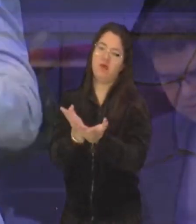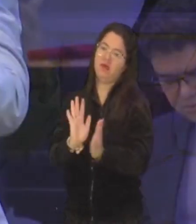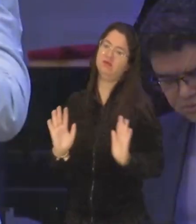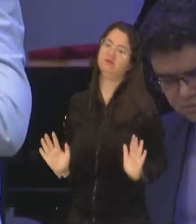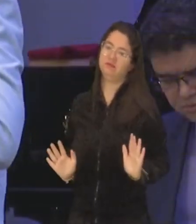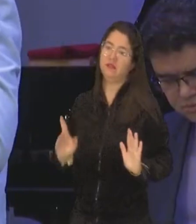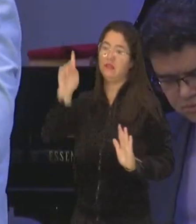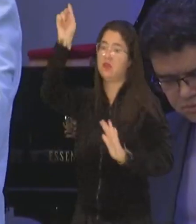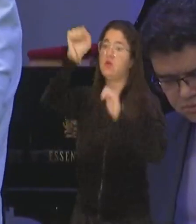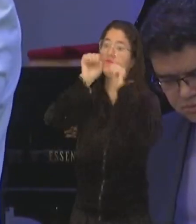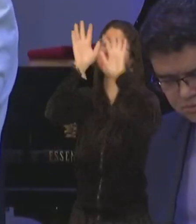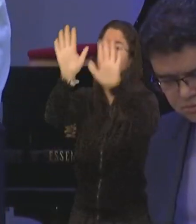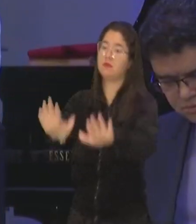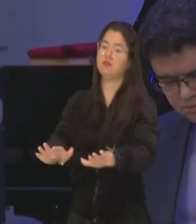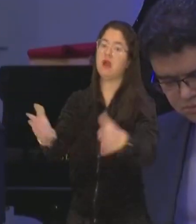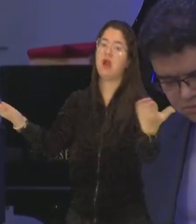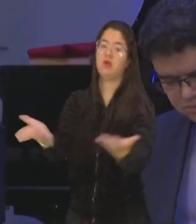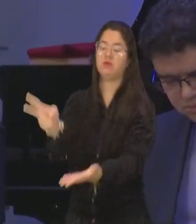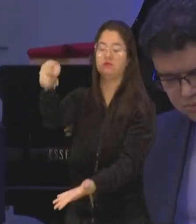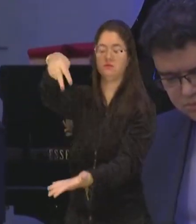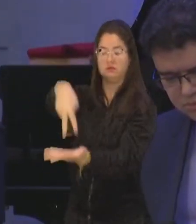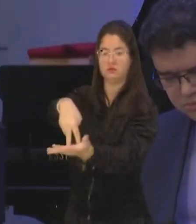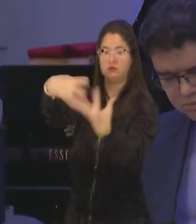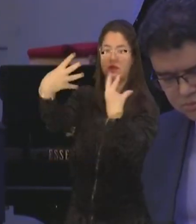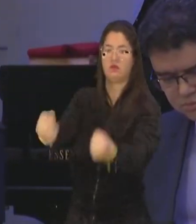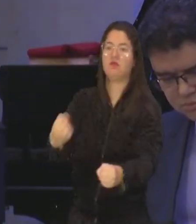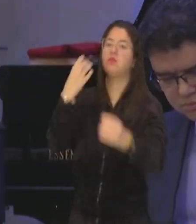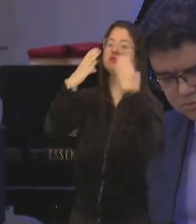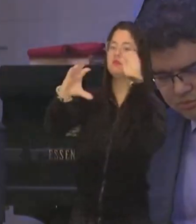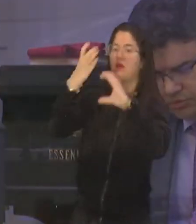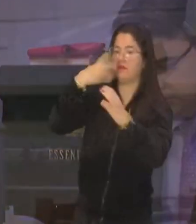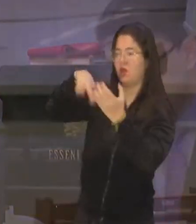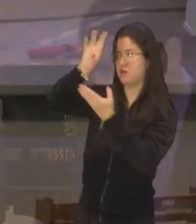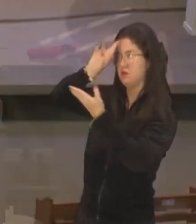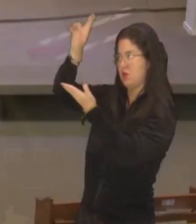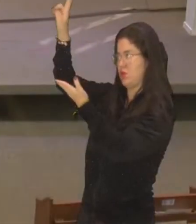questões. Que Ele nos abençoe assim, fiquemos todos de pé e cantemos ao Senhor.